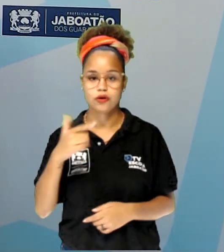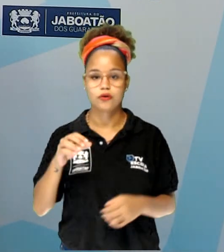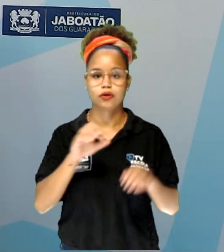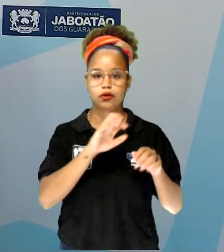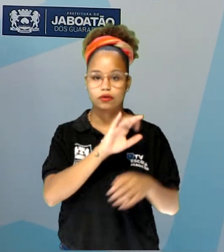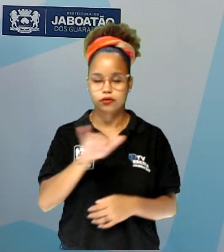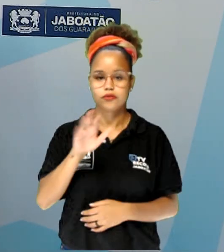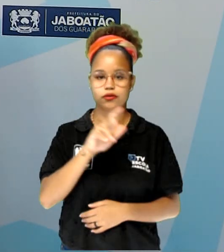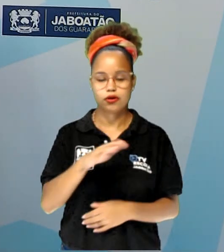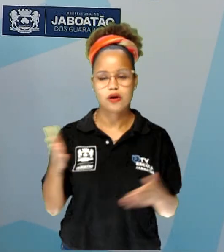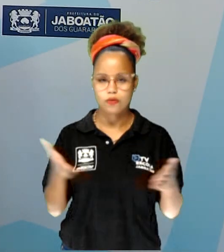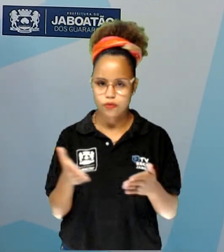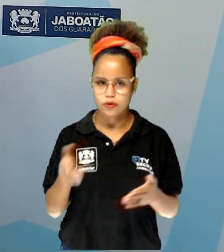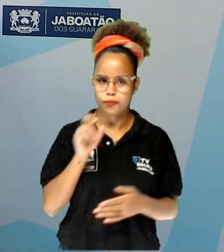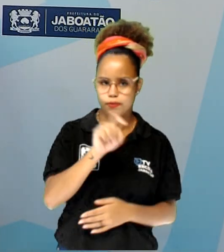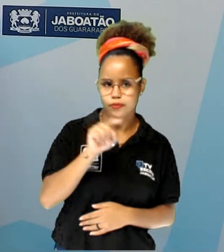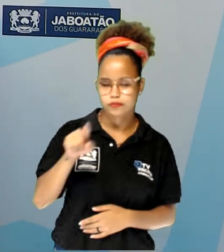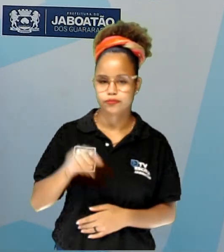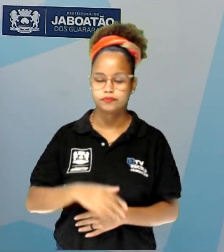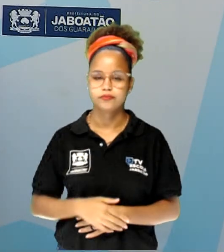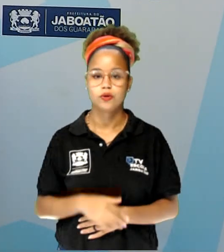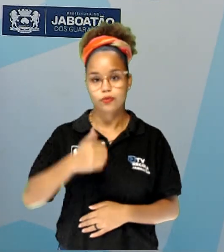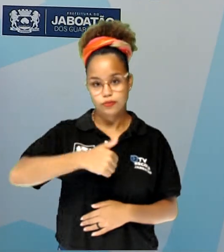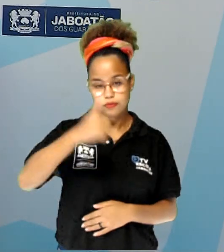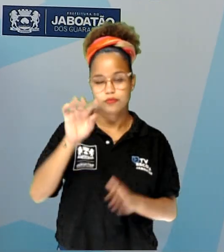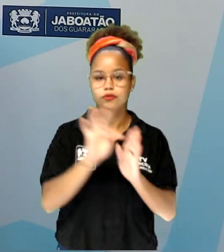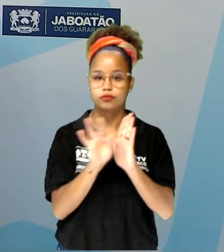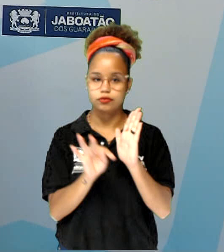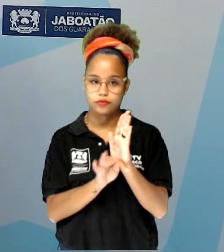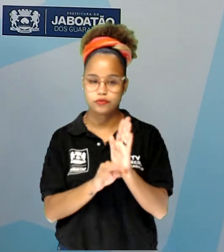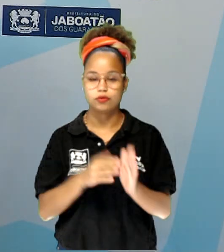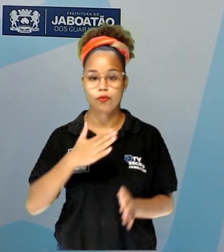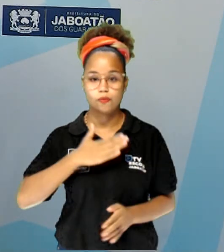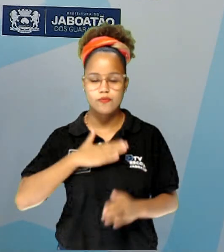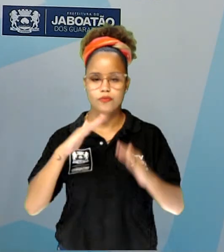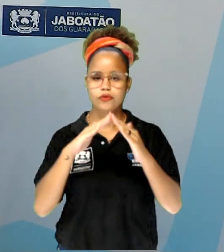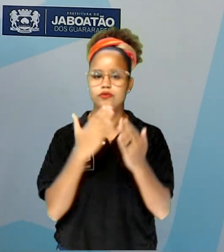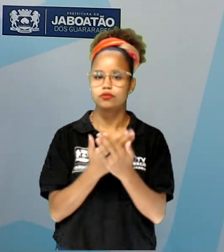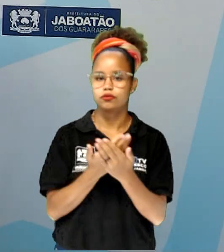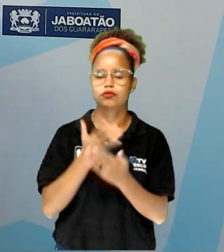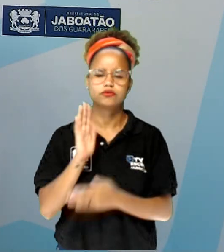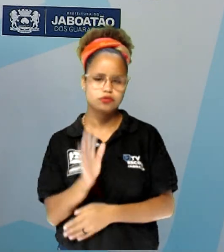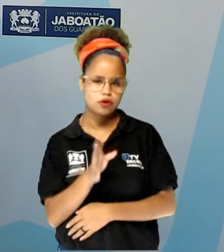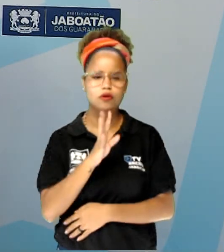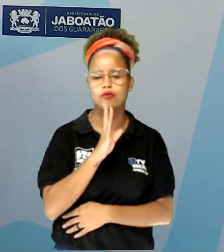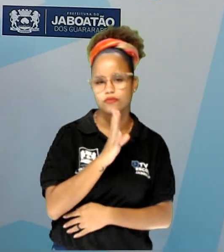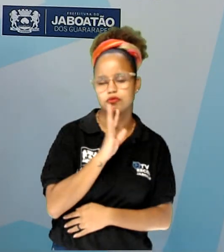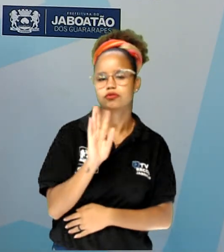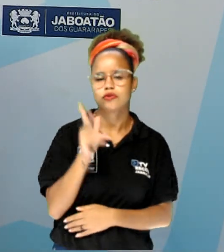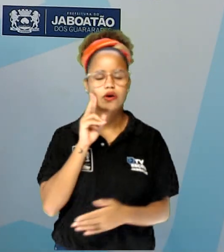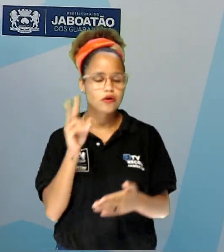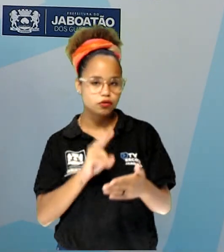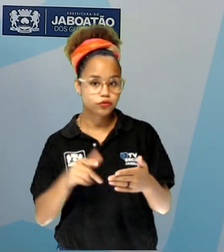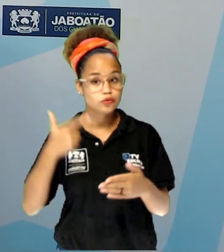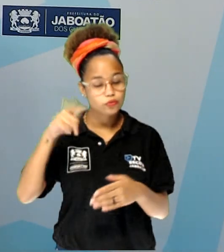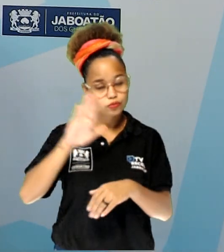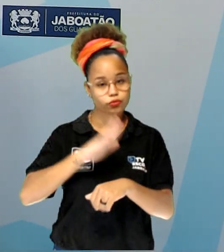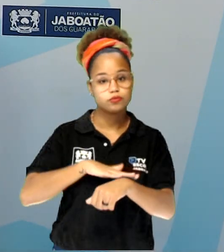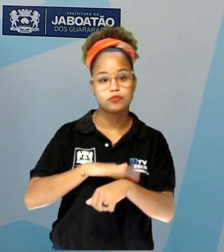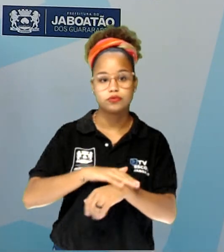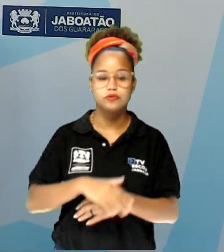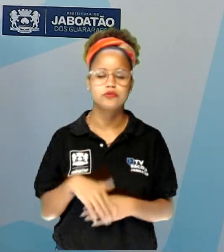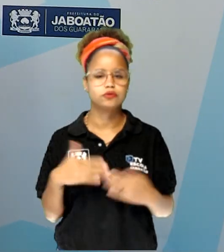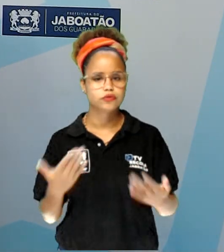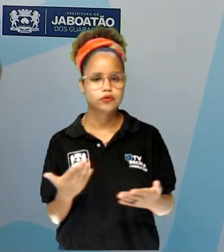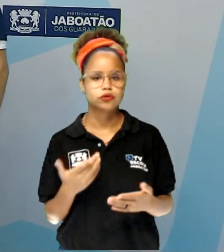pontuação. Vamos lá! O primeiro texto aí, intitulado Minha Escola, a gente já conhece. Esse texto já foi lido em outro momento. Então eu vou